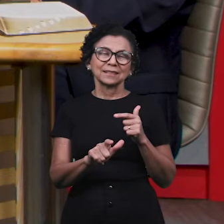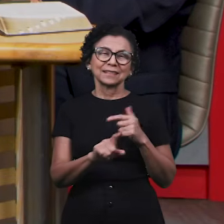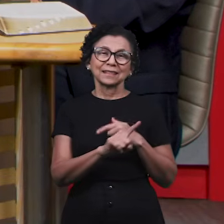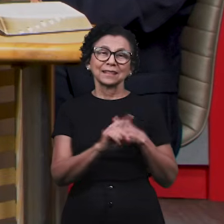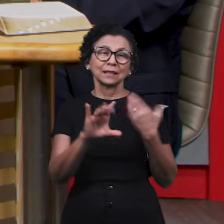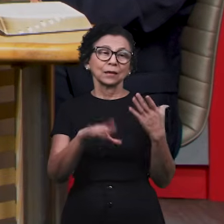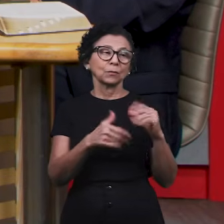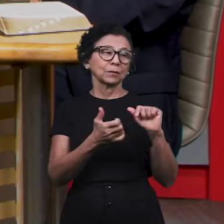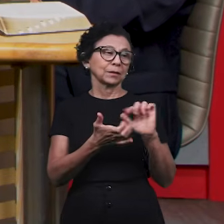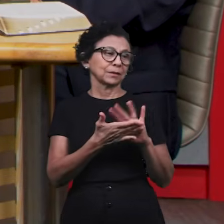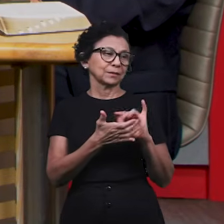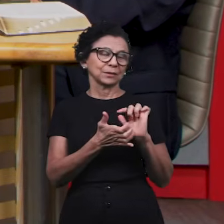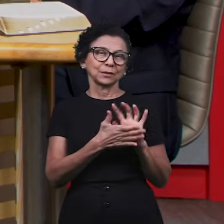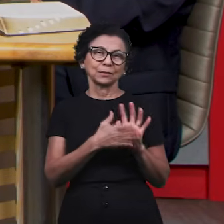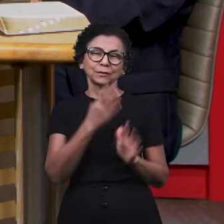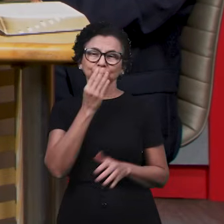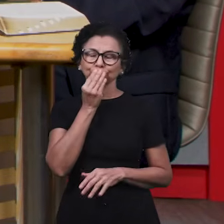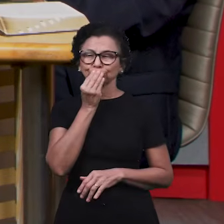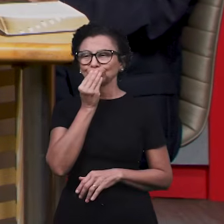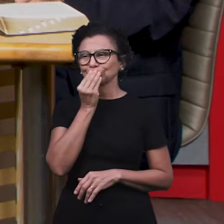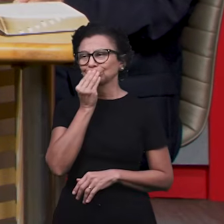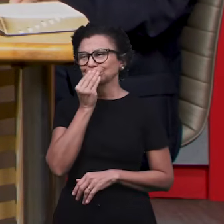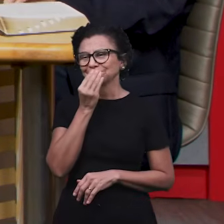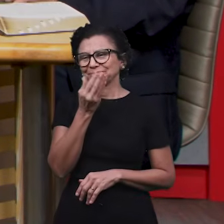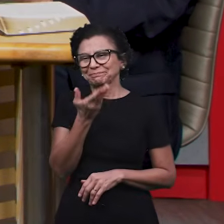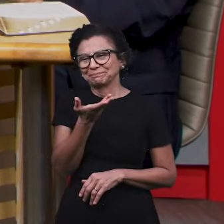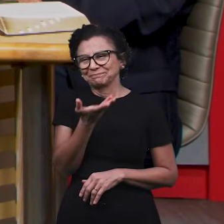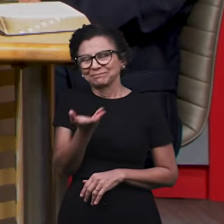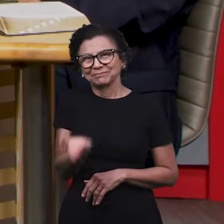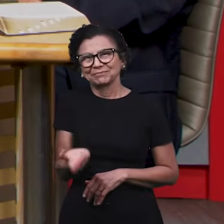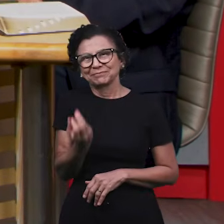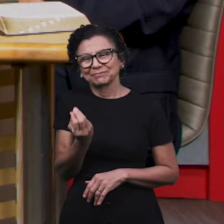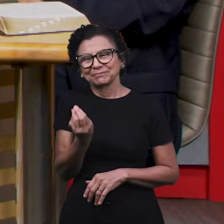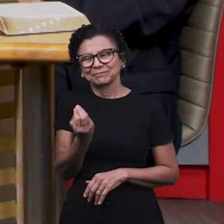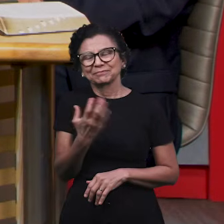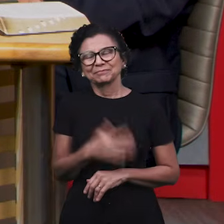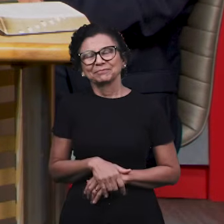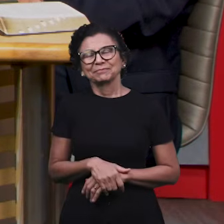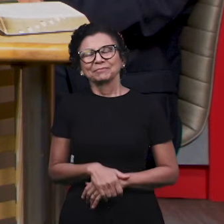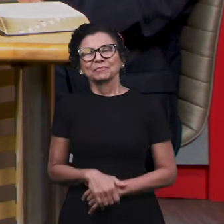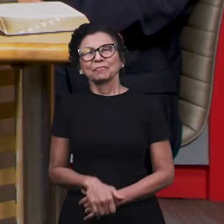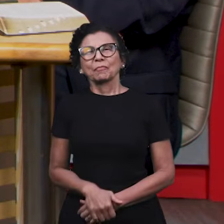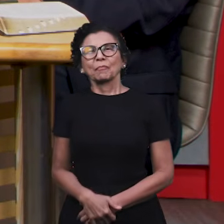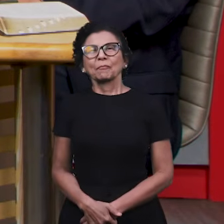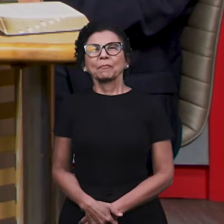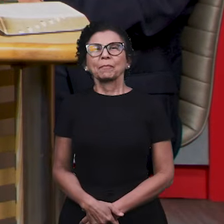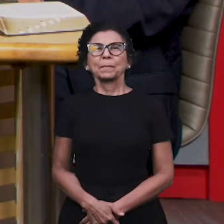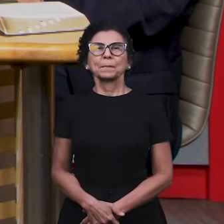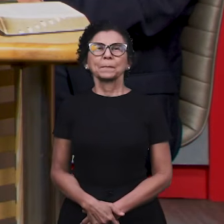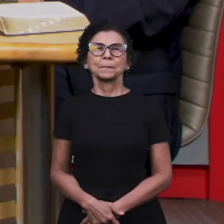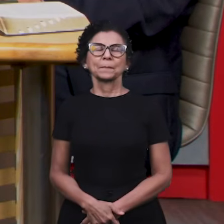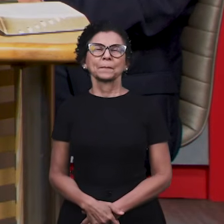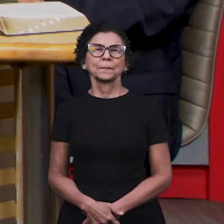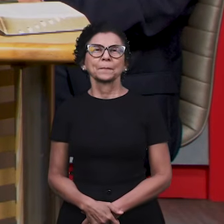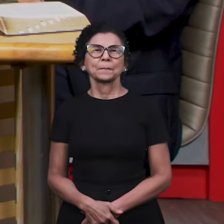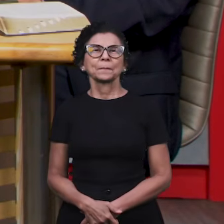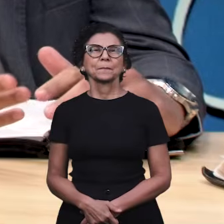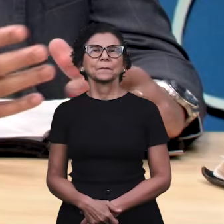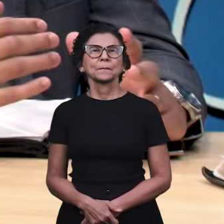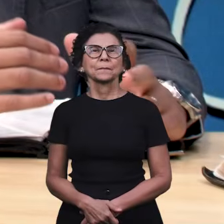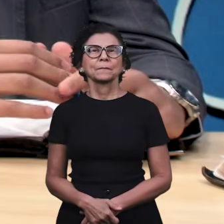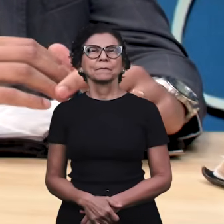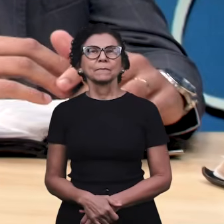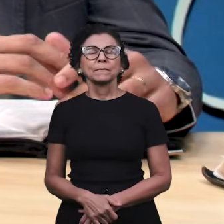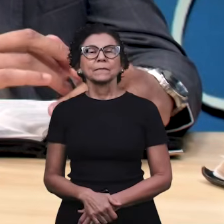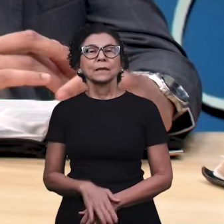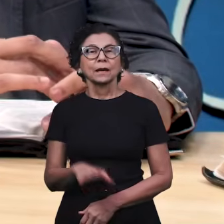você achou? É comum, né? É comum. Acontece. Mas é interessante nós olharmos até para o